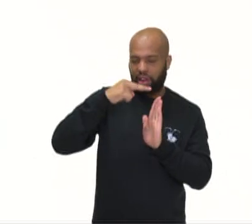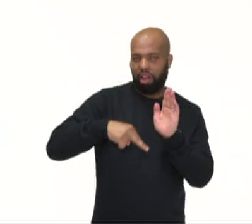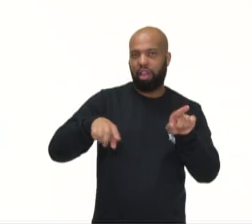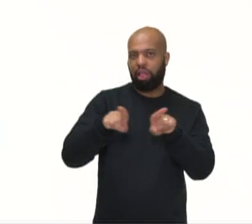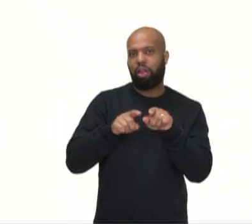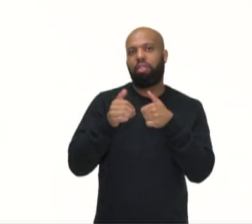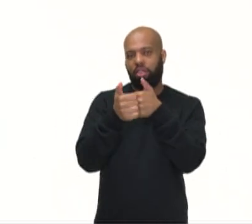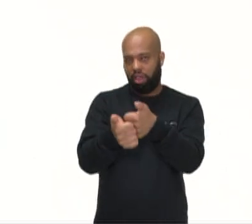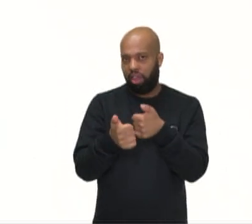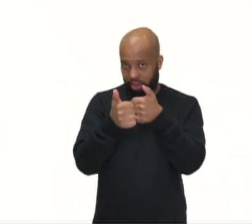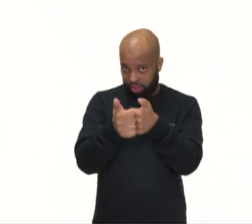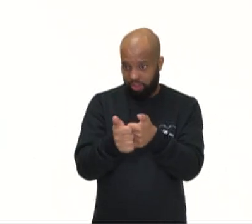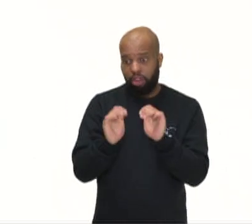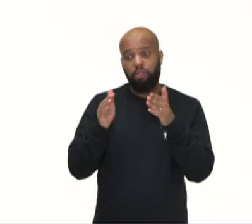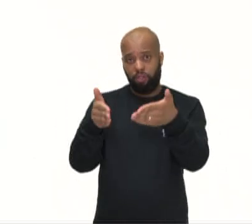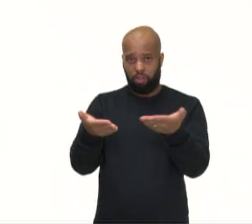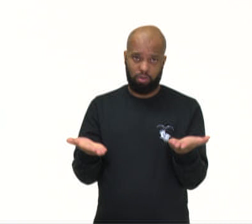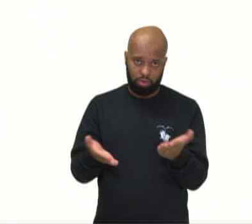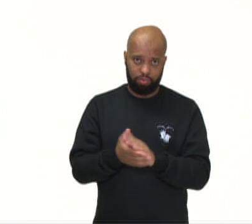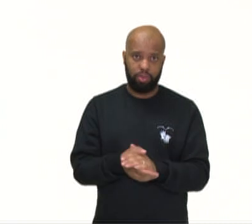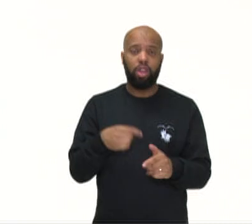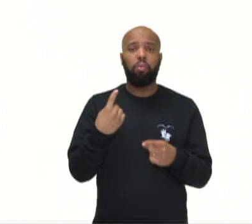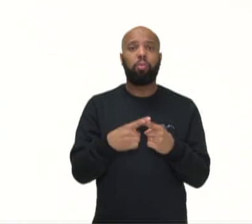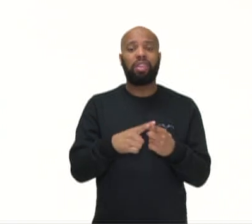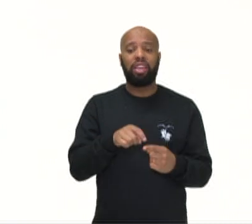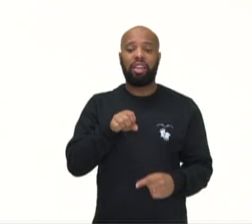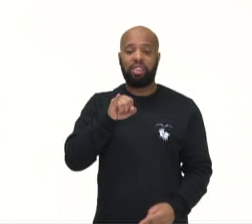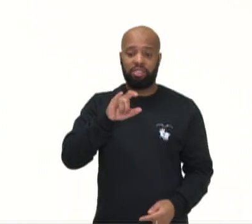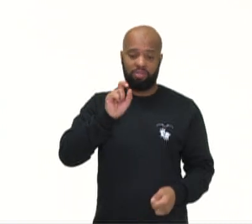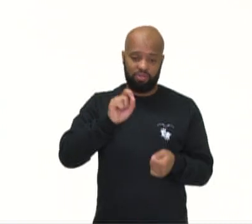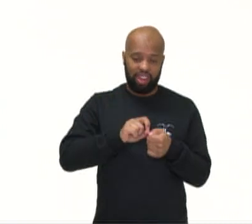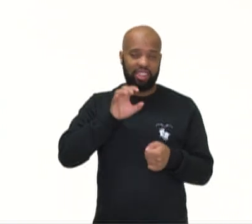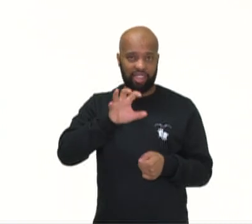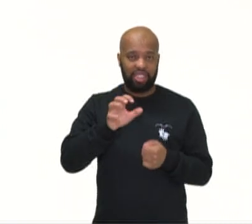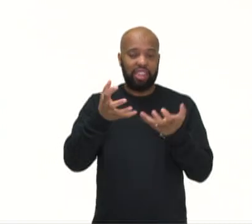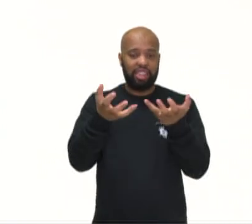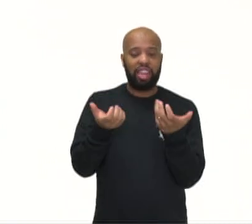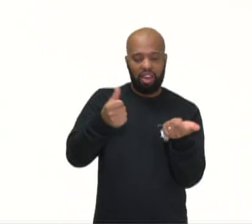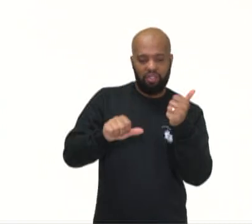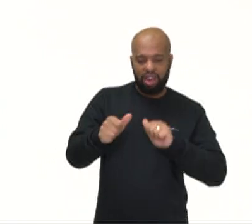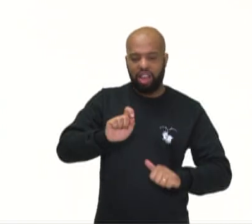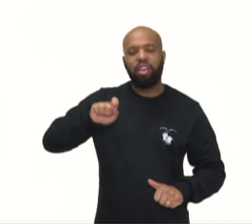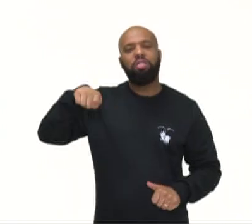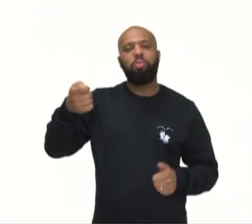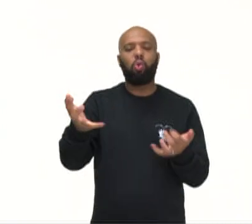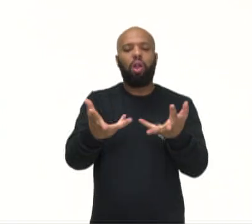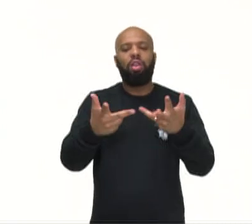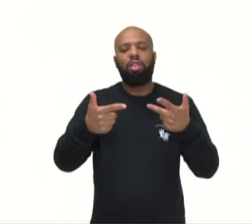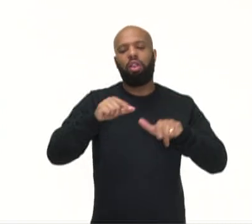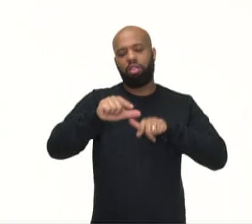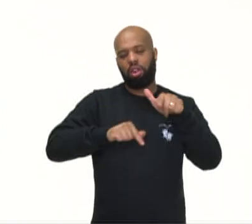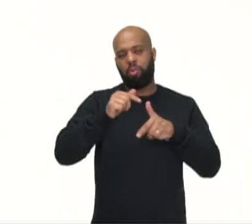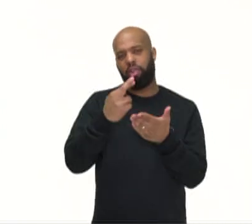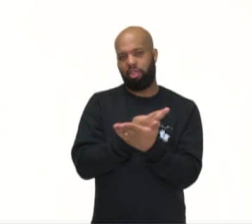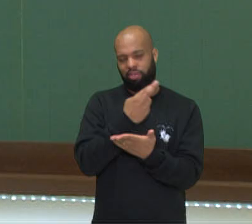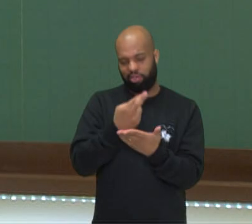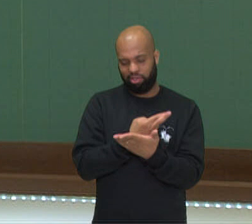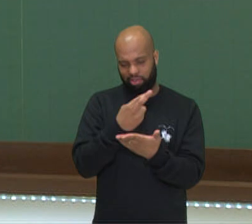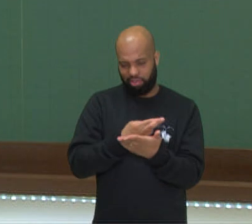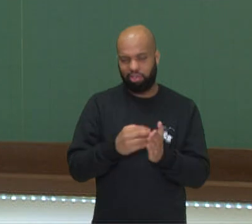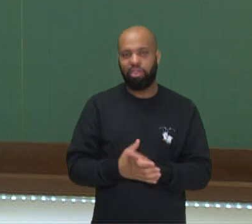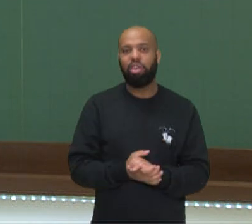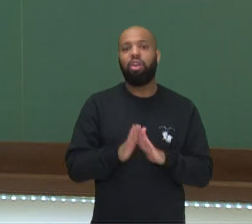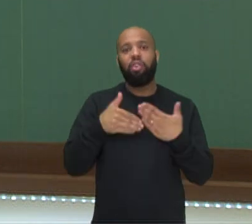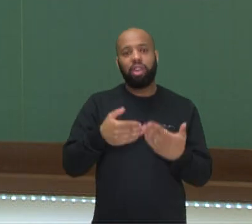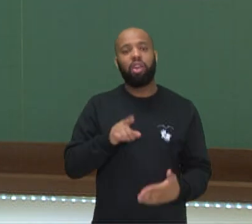suas produções, obtendo deles uma avaliação sobre a qualidade do próprio trabalho. Então, esse